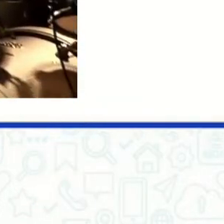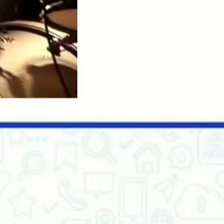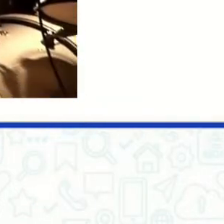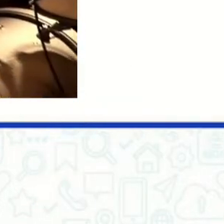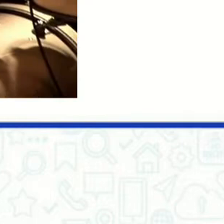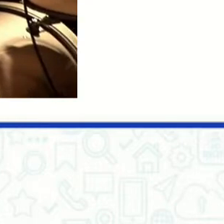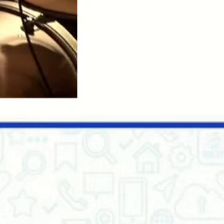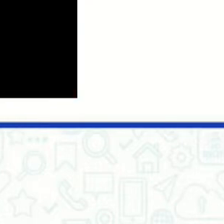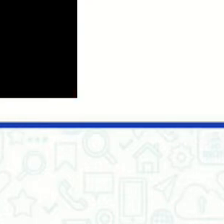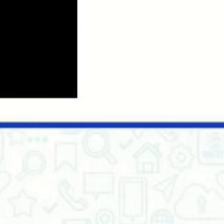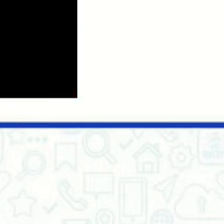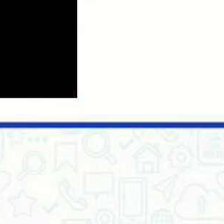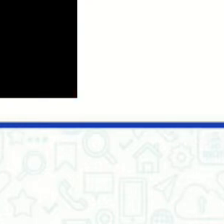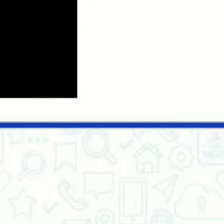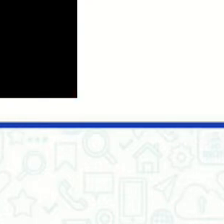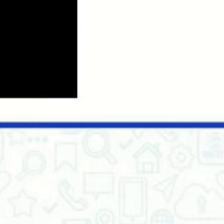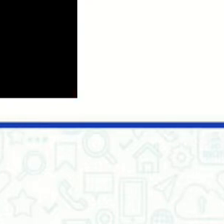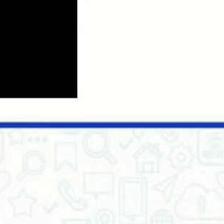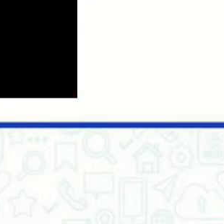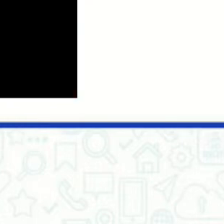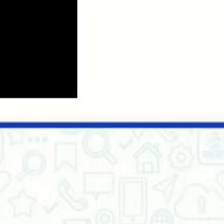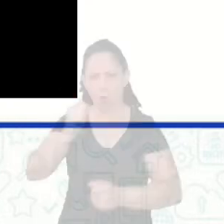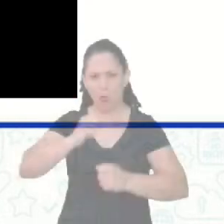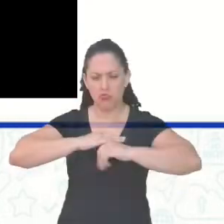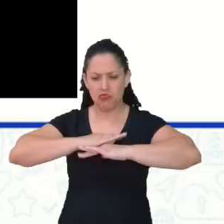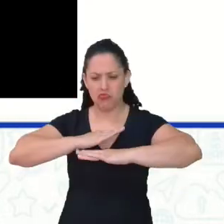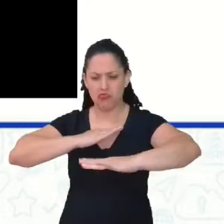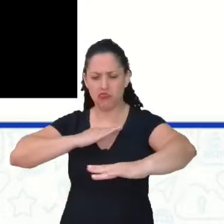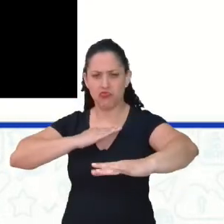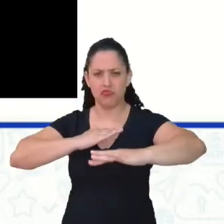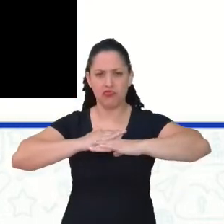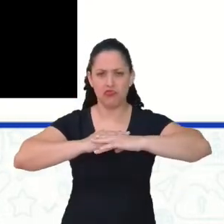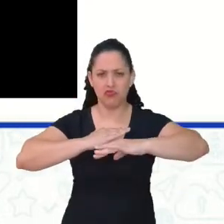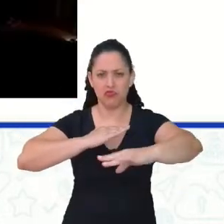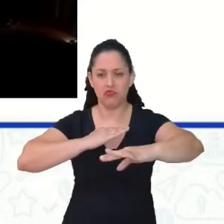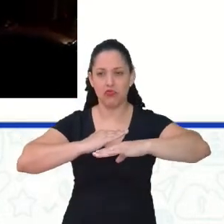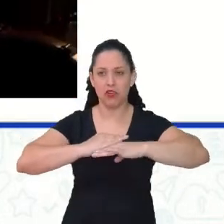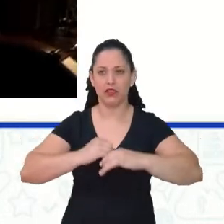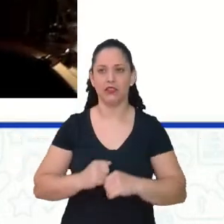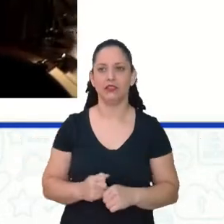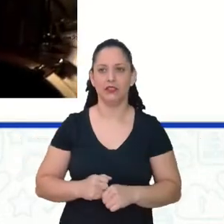irrompe o asfalto, ilude a polícia.